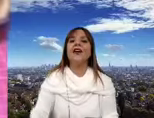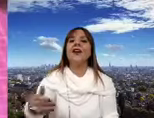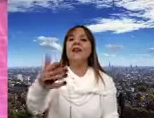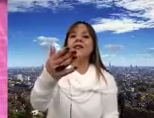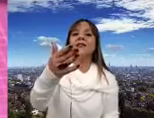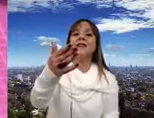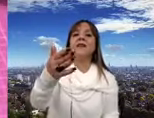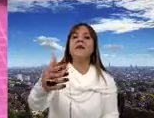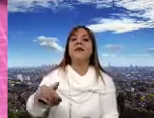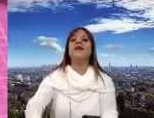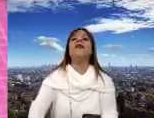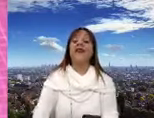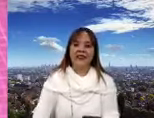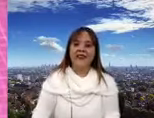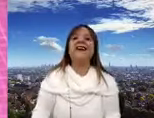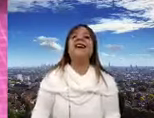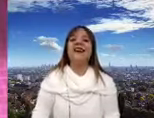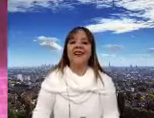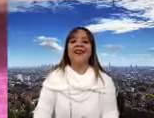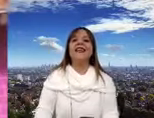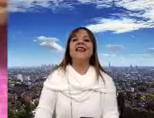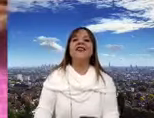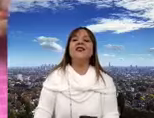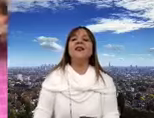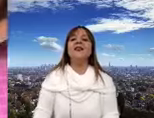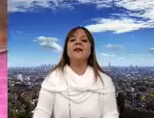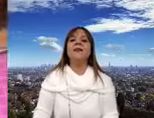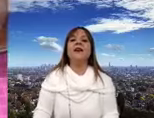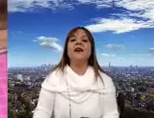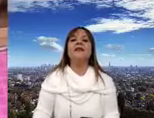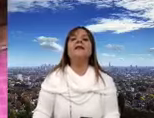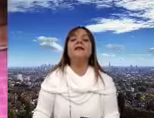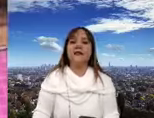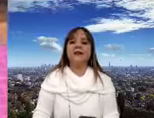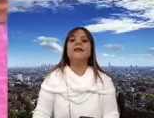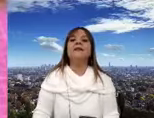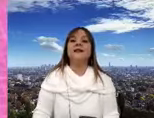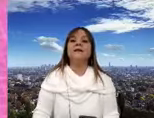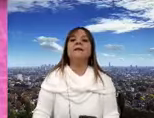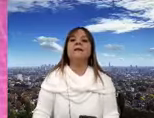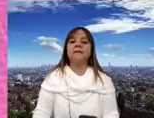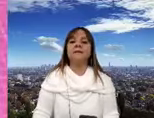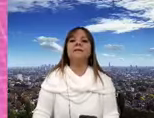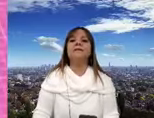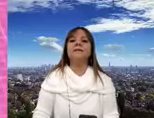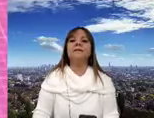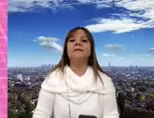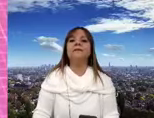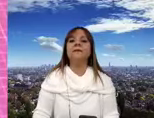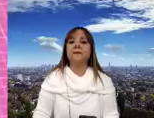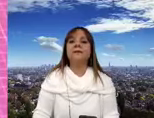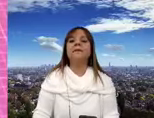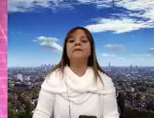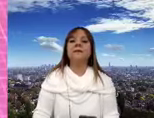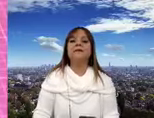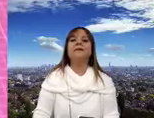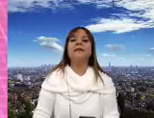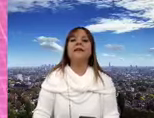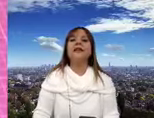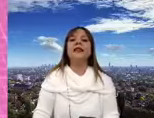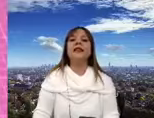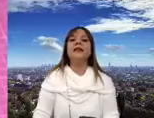esse outro estampa, feltro, ó. ó. Ó, que lindo, outra estampa, ó. Ó, outra estampa, essa que eu também adoro, essa estampa, ó.